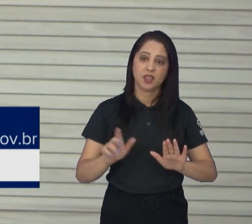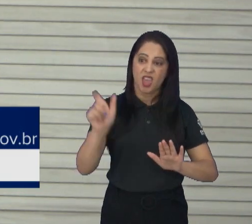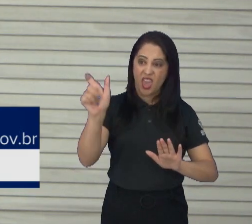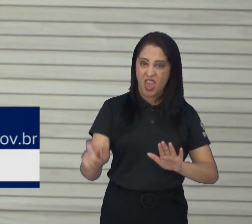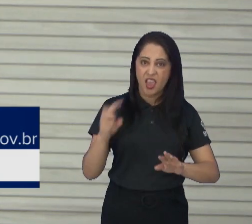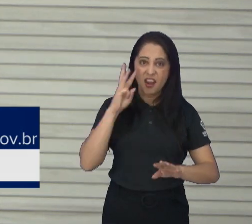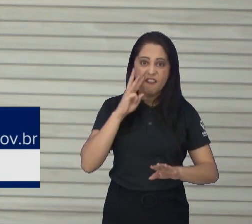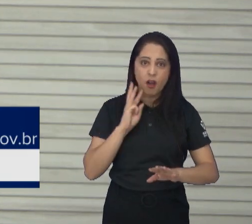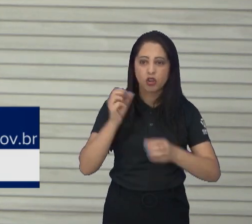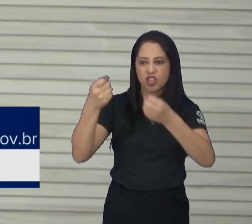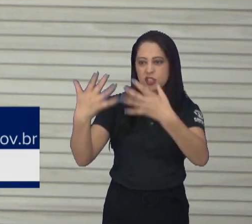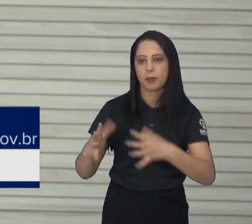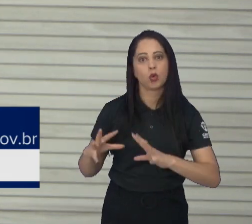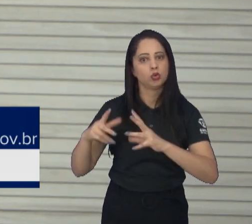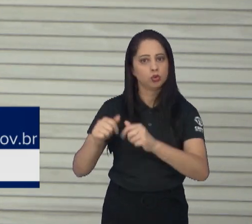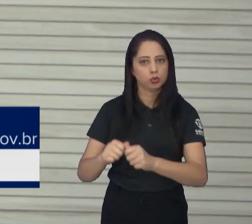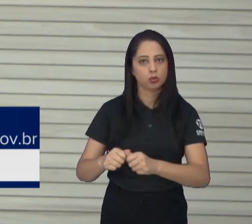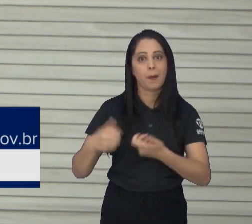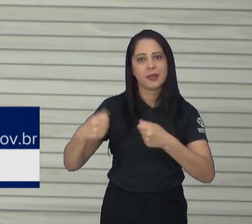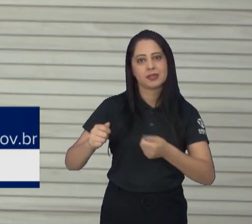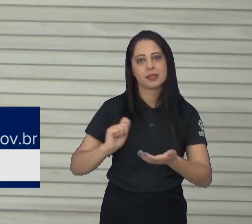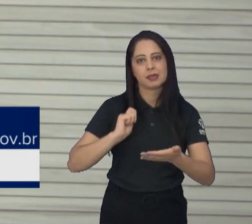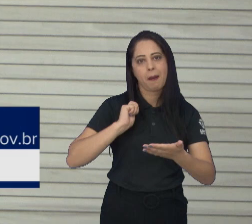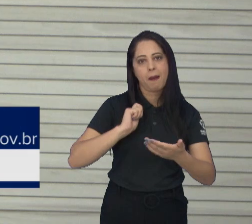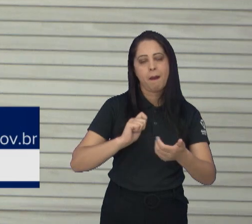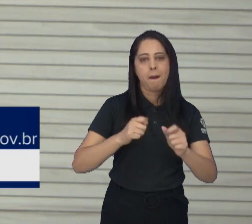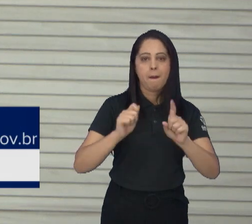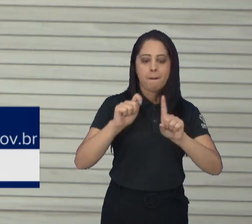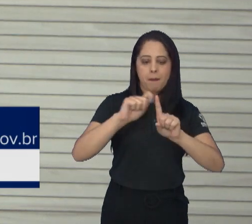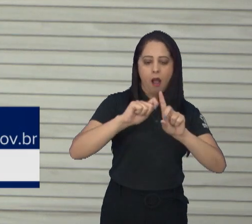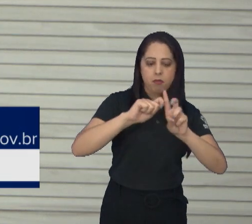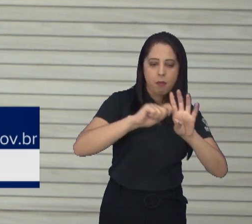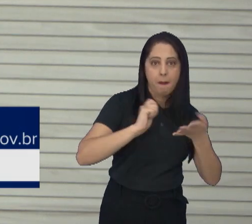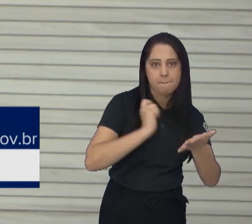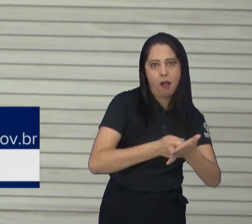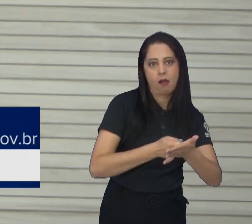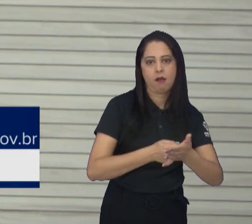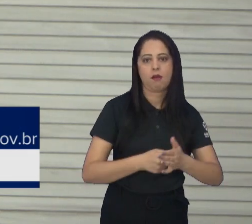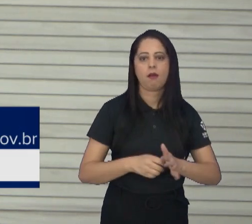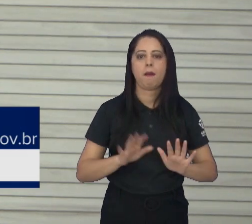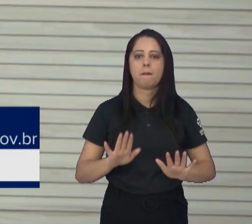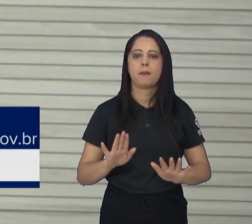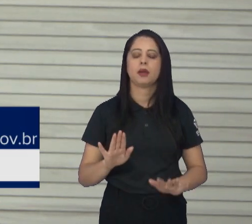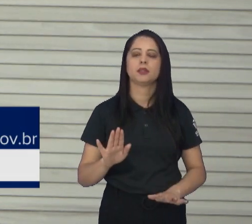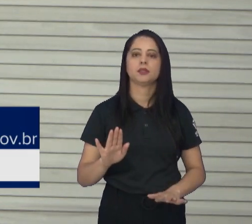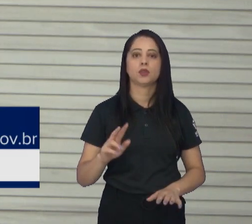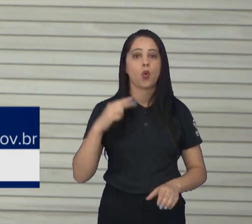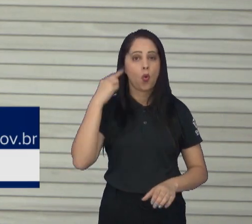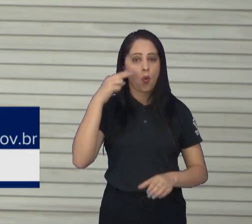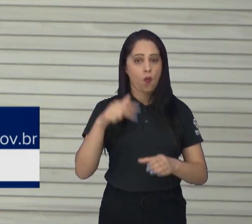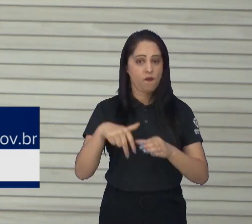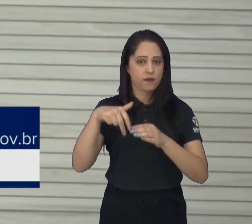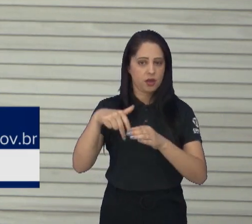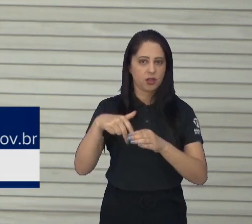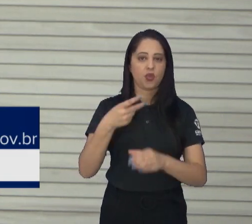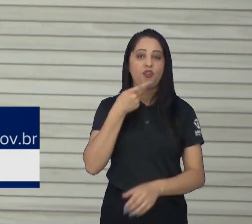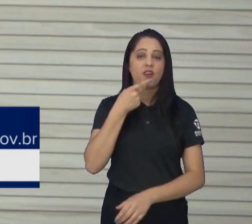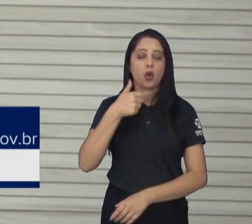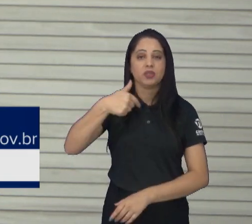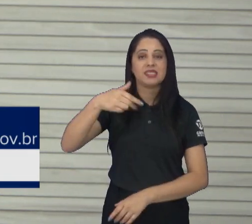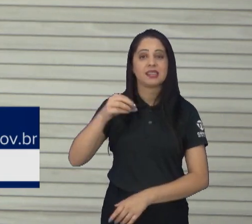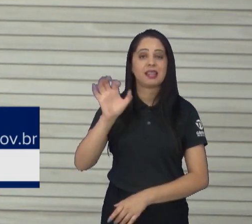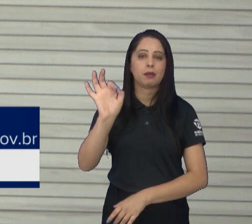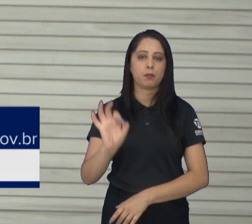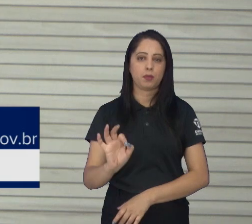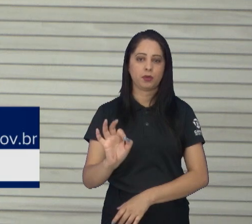o Walter falou tudo, deveria ser retroativo a 1º de janeiro. E um vereador que foi ali em cima falou dos 70% de